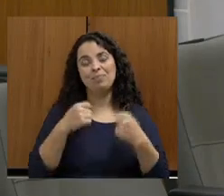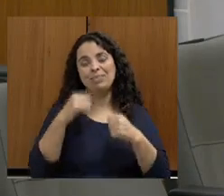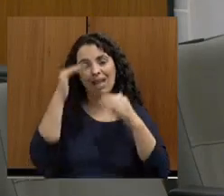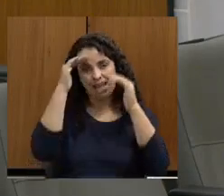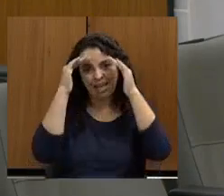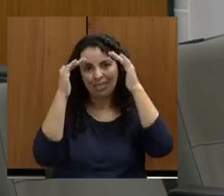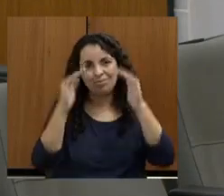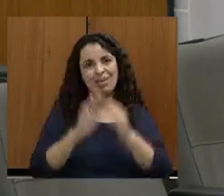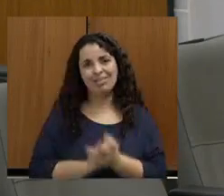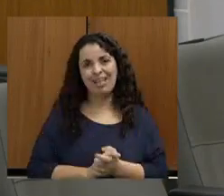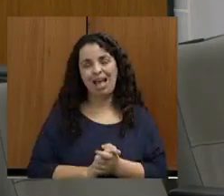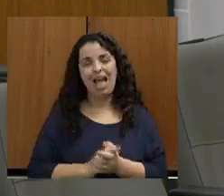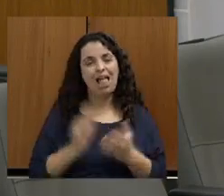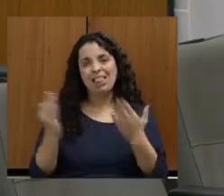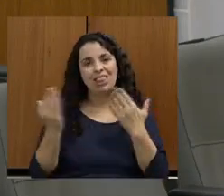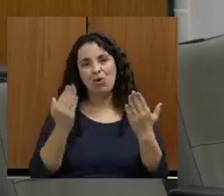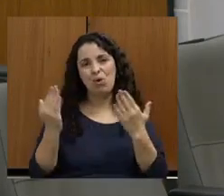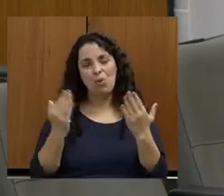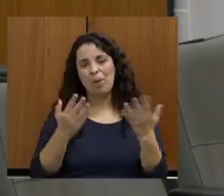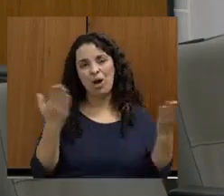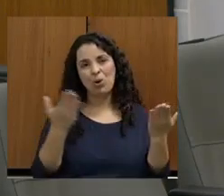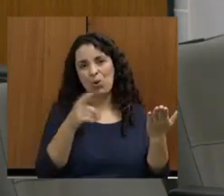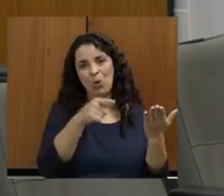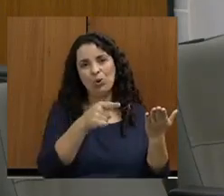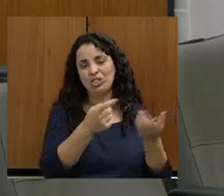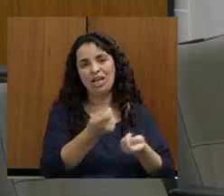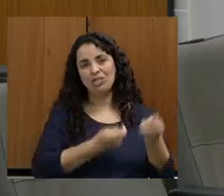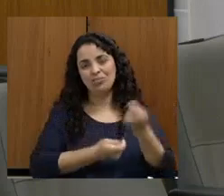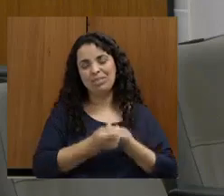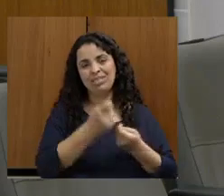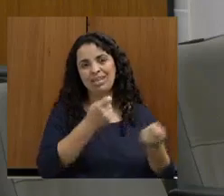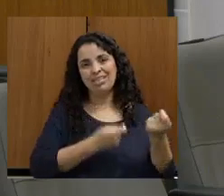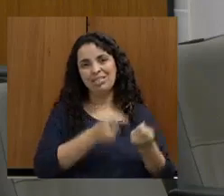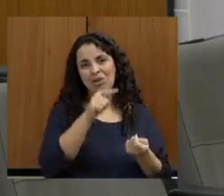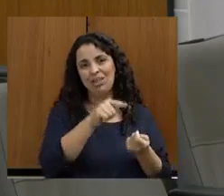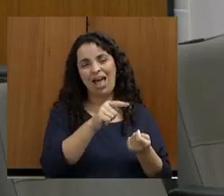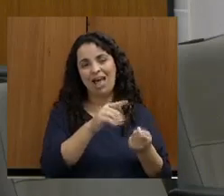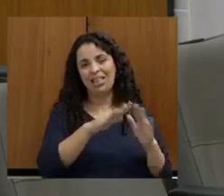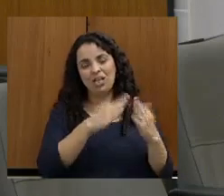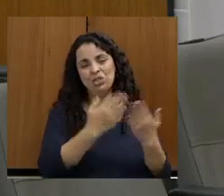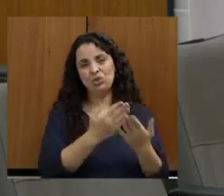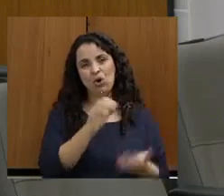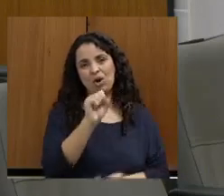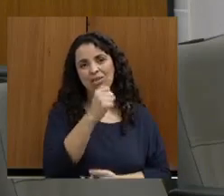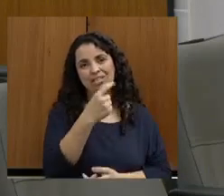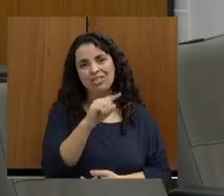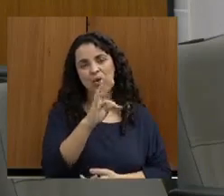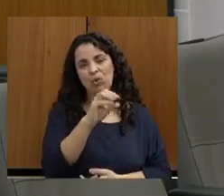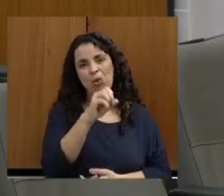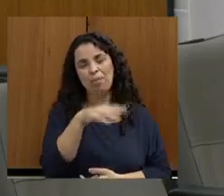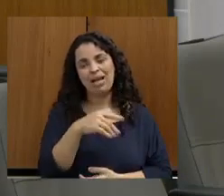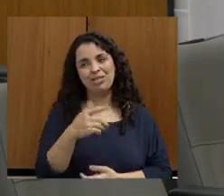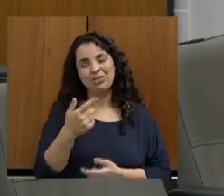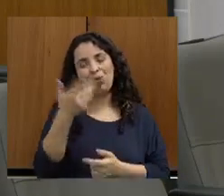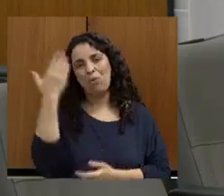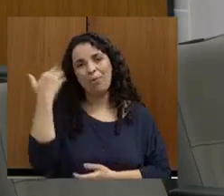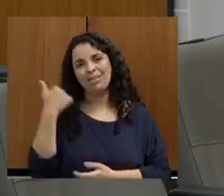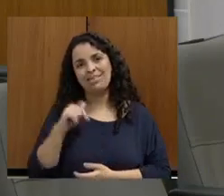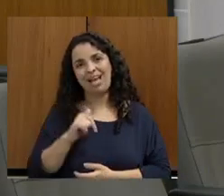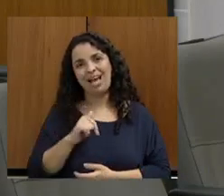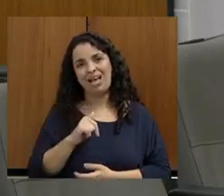administração que hoje tem, não. Tanto é que a senhora me perdoe, mas uma